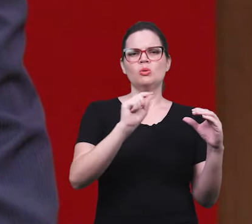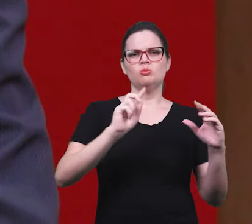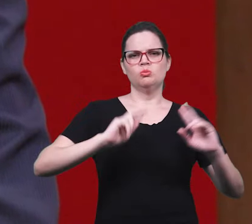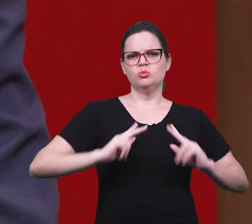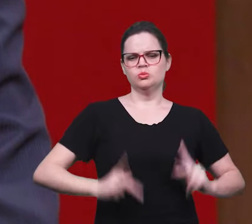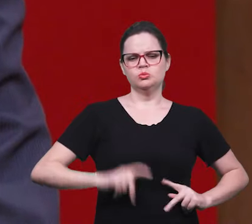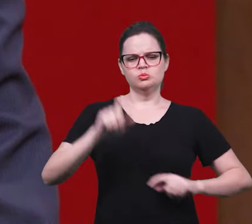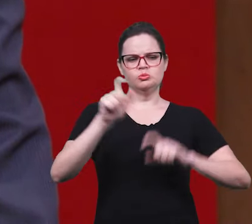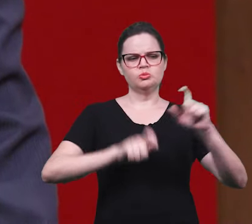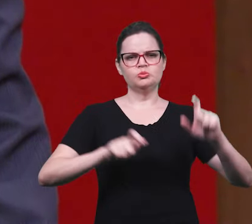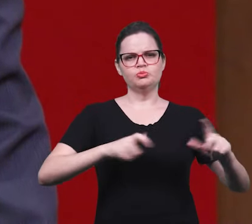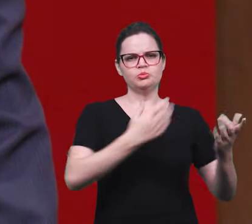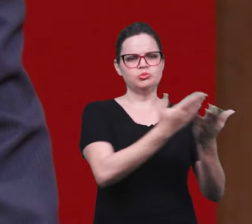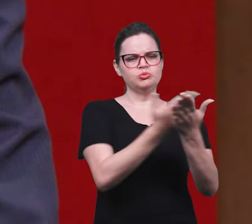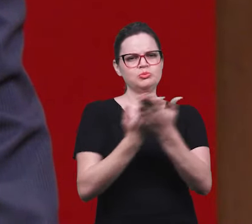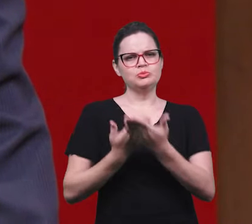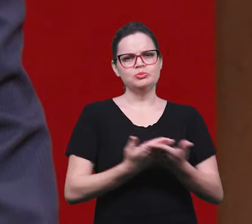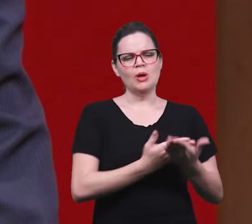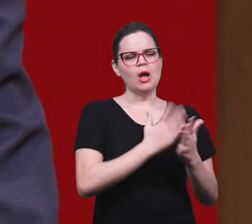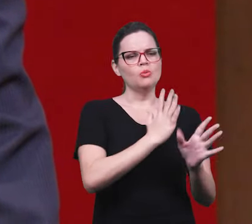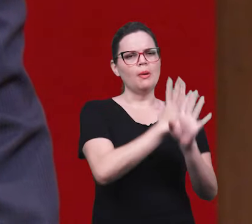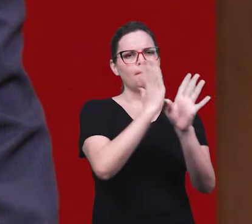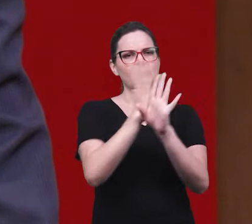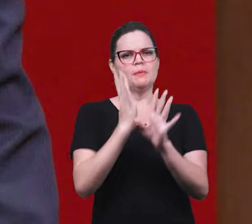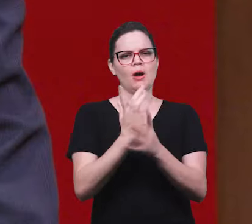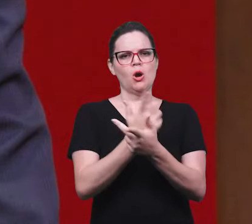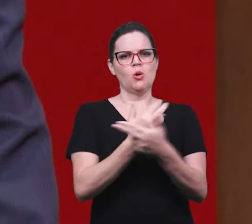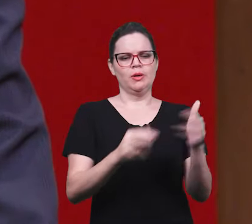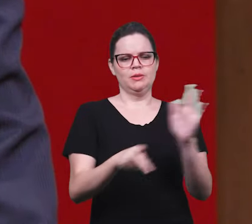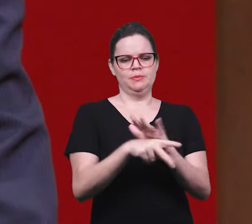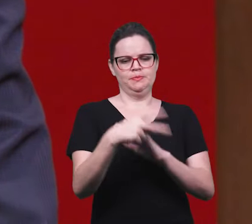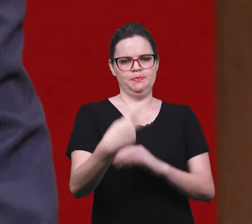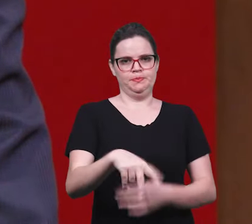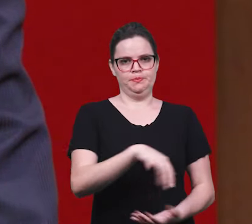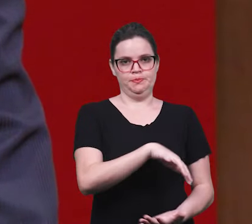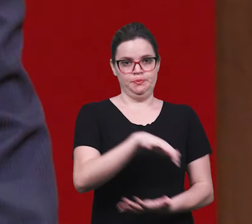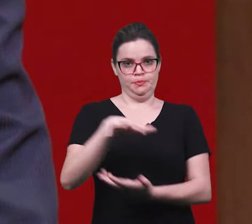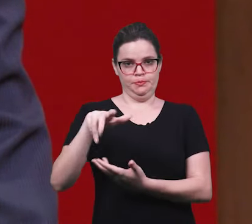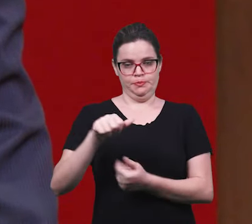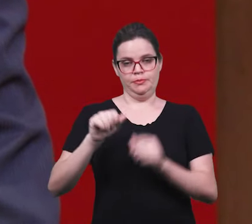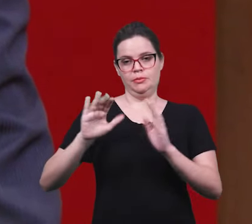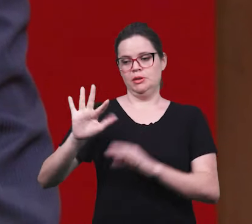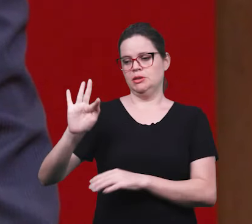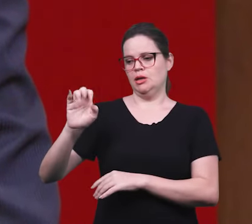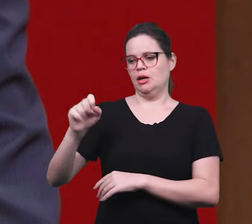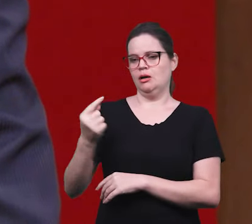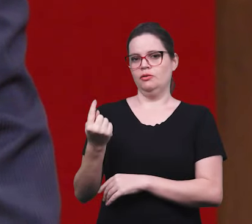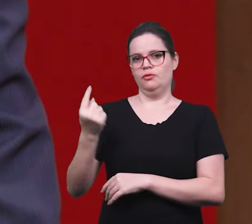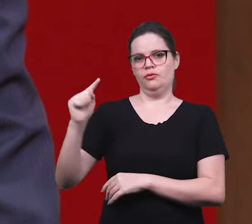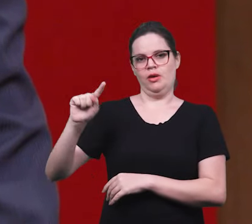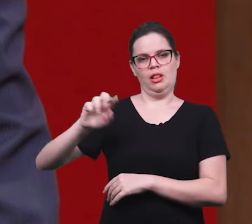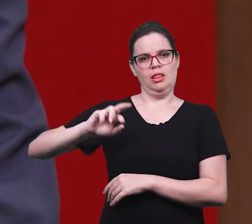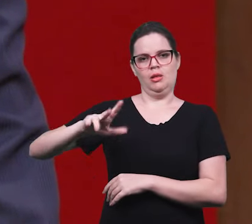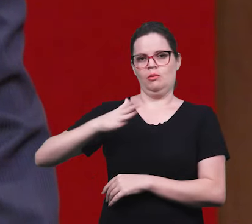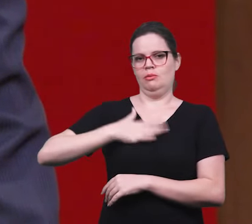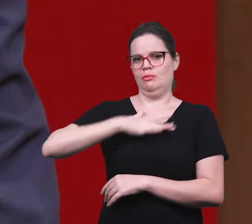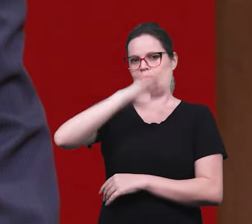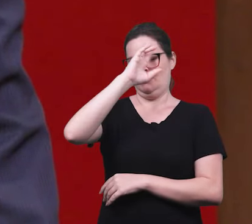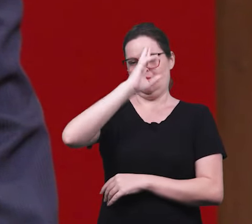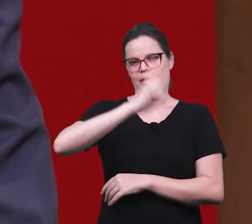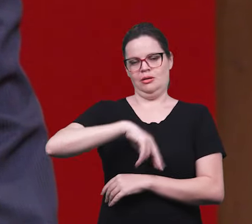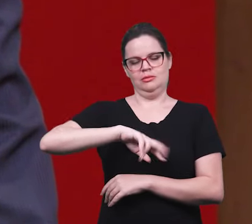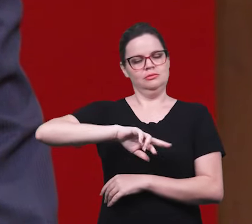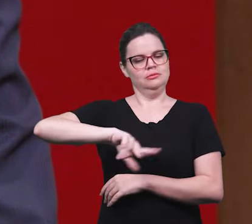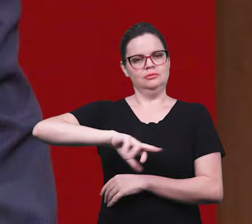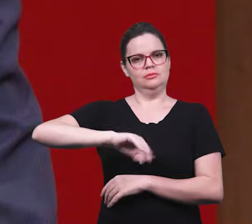descobrir os mistérios da obra criadora de Deus. A fé, por sua vez, ela independe da razão do homem. É uma